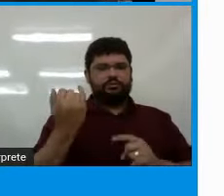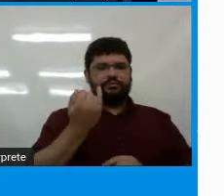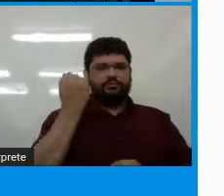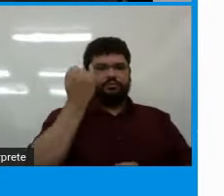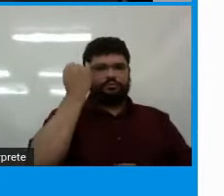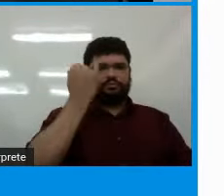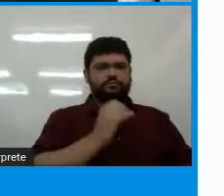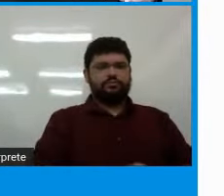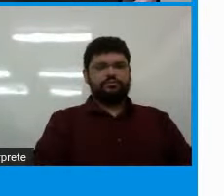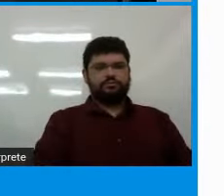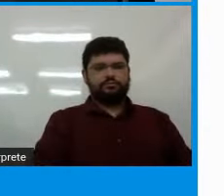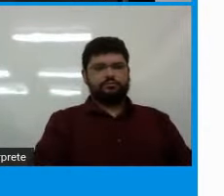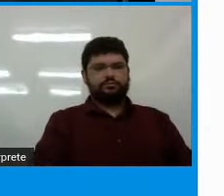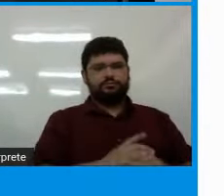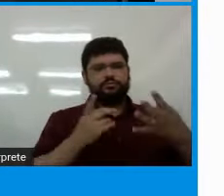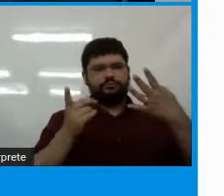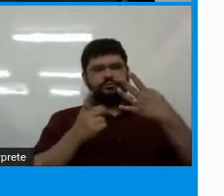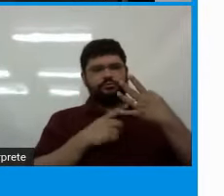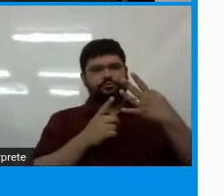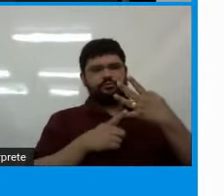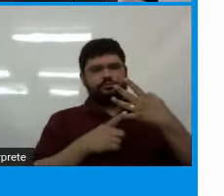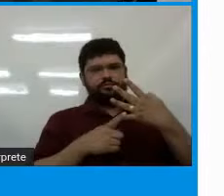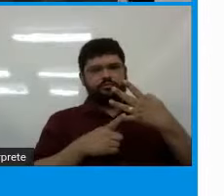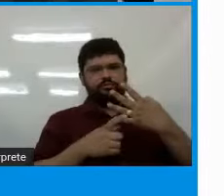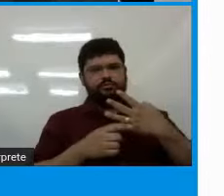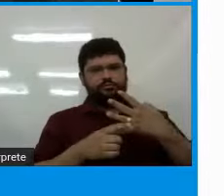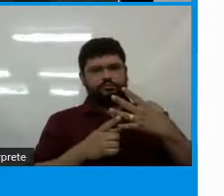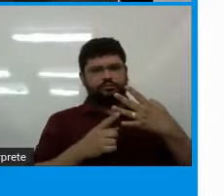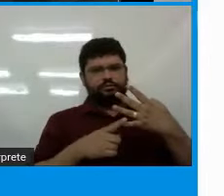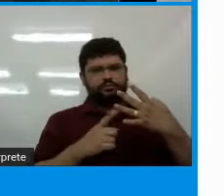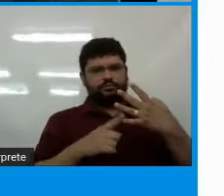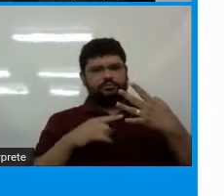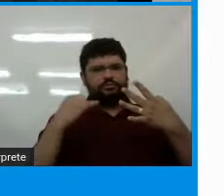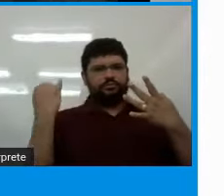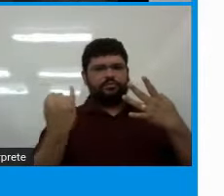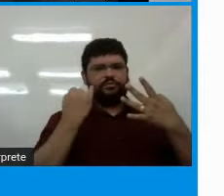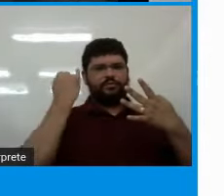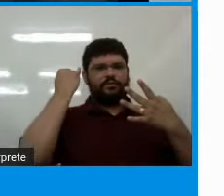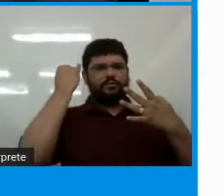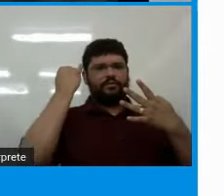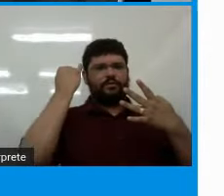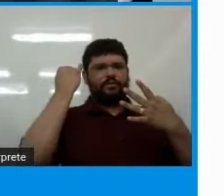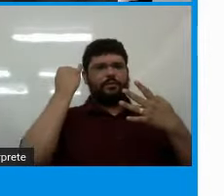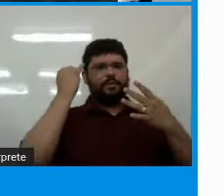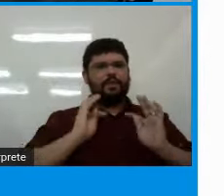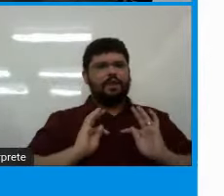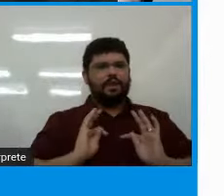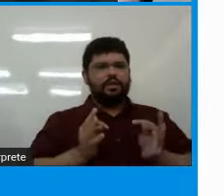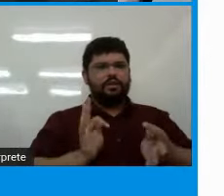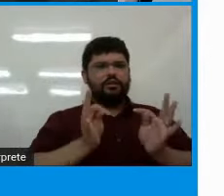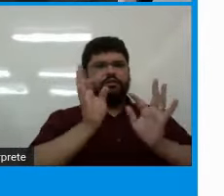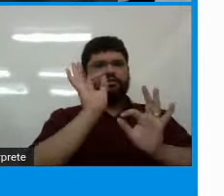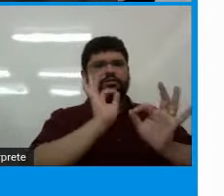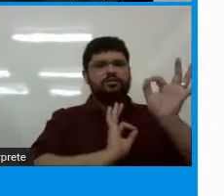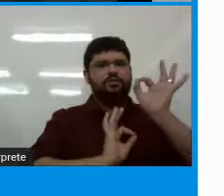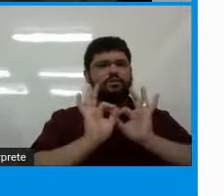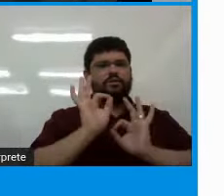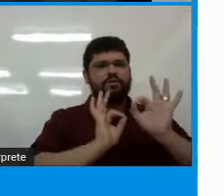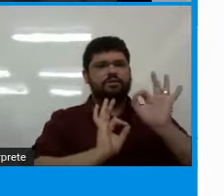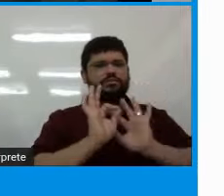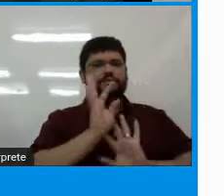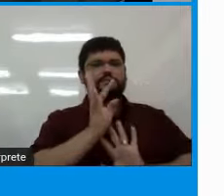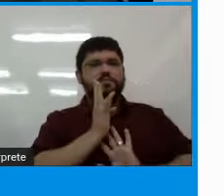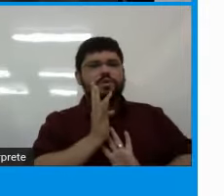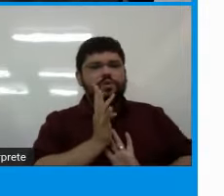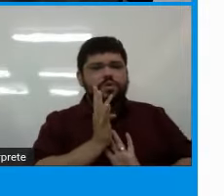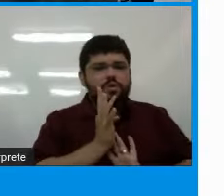suave. E o carro-chefe da aula de hoje é a arquitetura tecnológica, que é a familiarização do ambiente